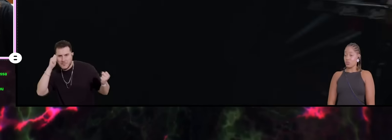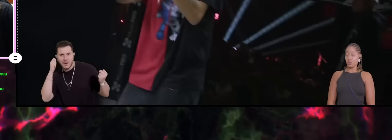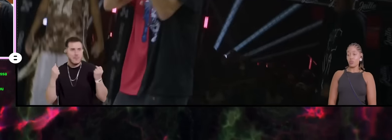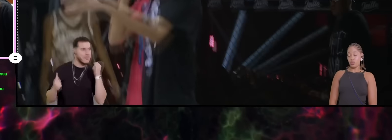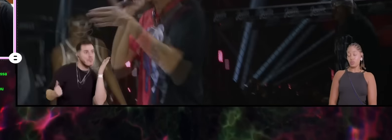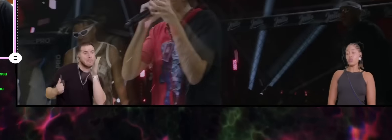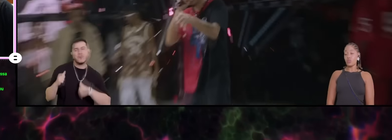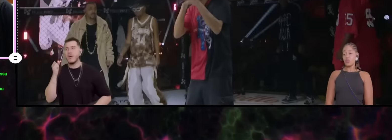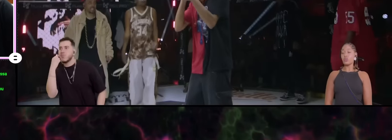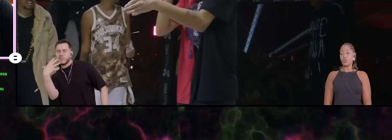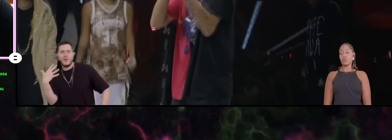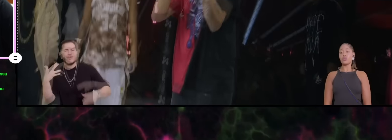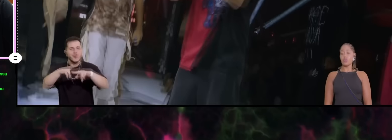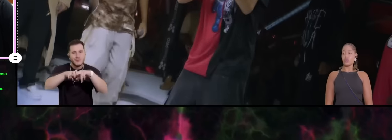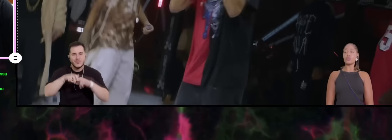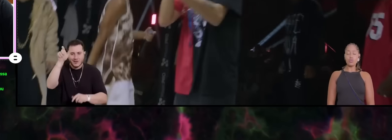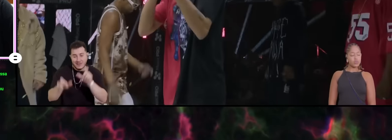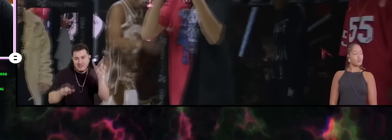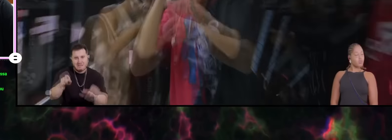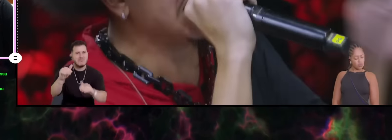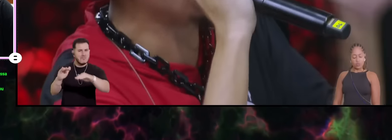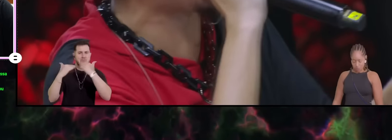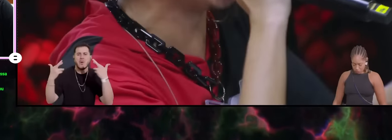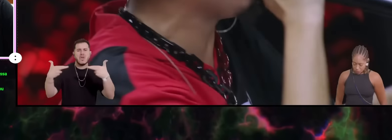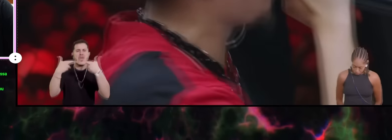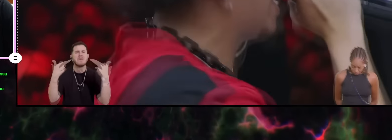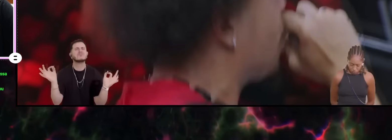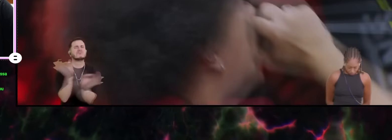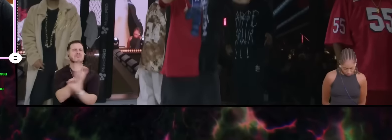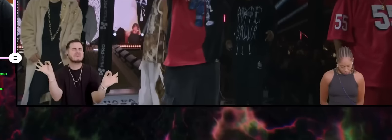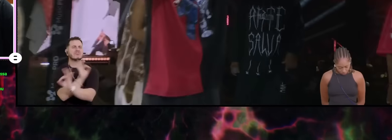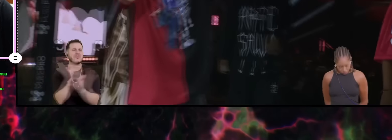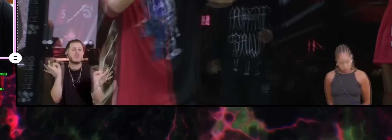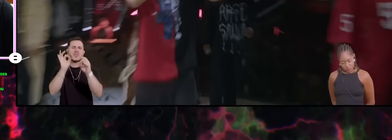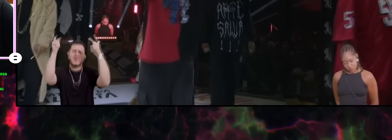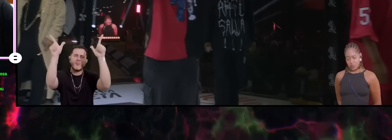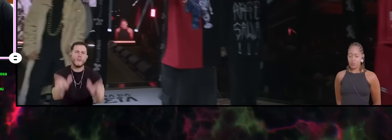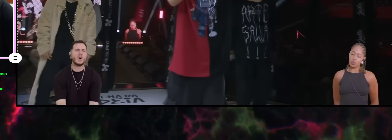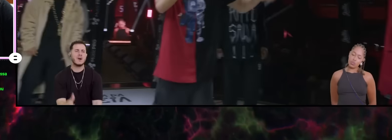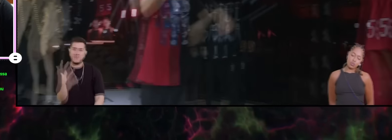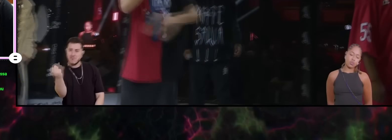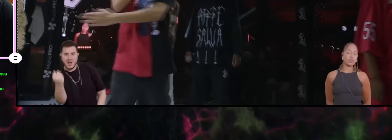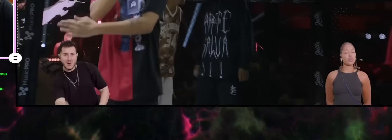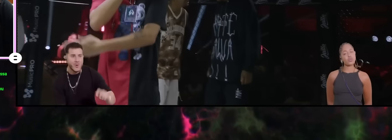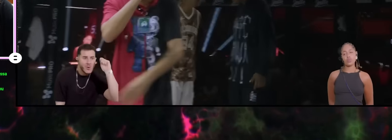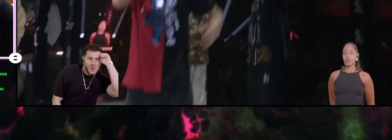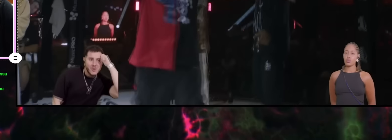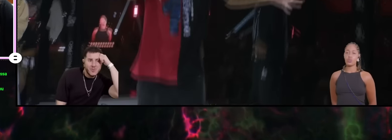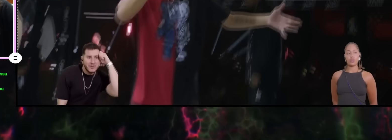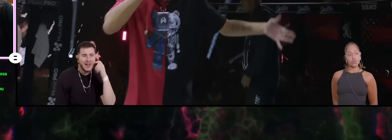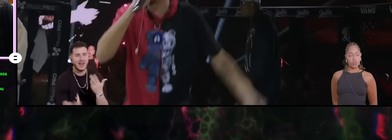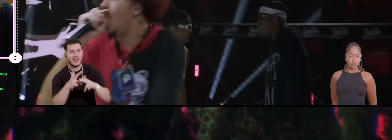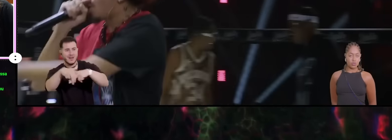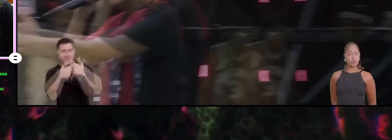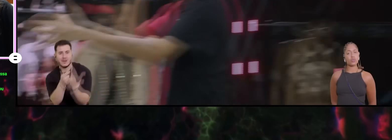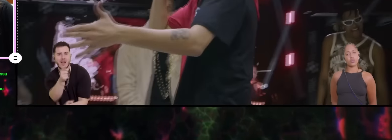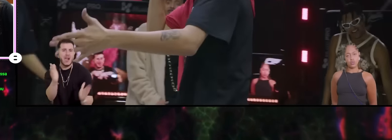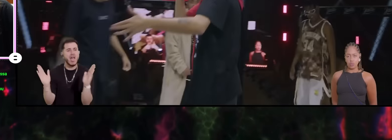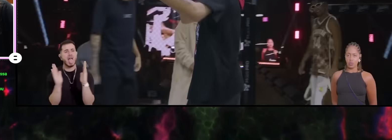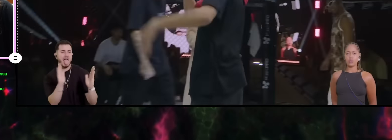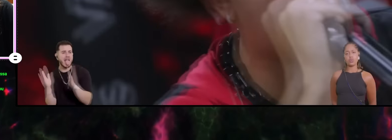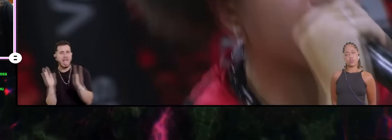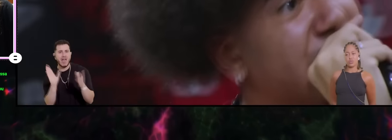nendo gueto. Esse cara aqui parece não rima, mas pode ser ele não tem efeito. É um branco e um preto. Mas ele tá de canto. Como